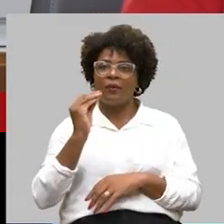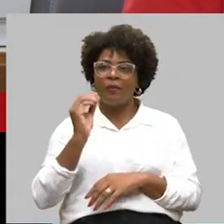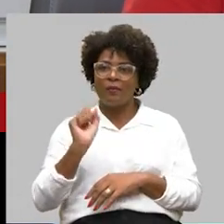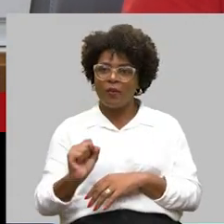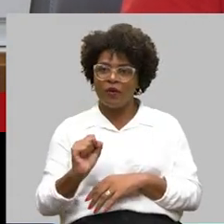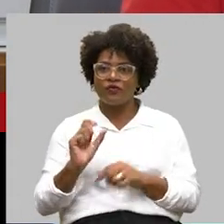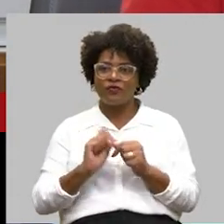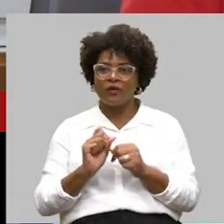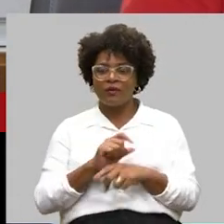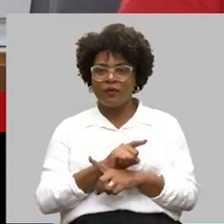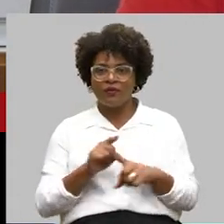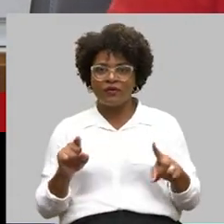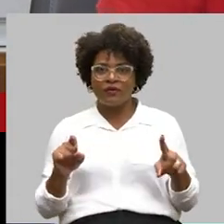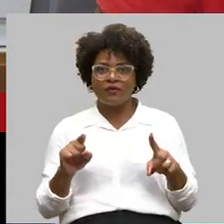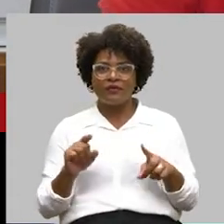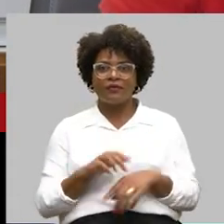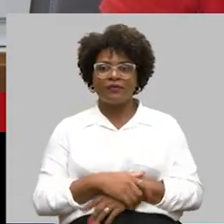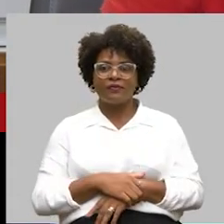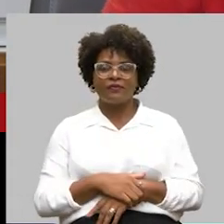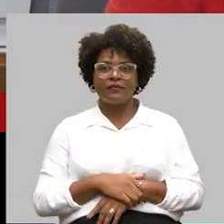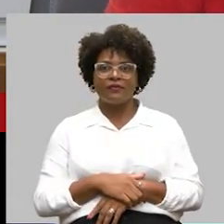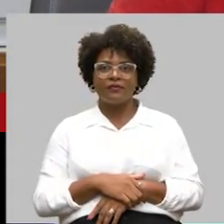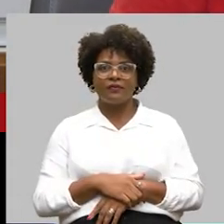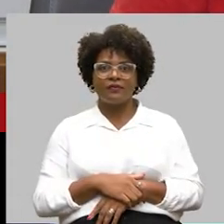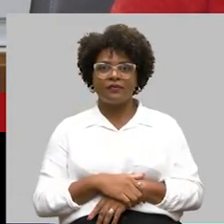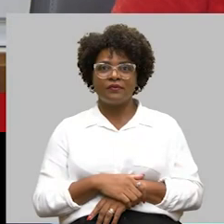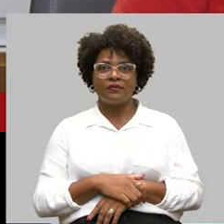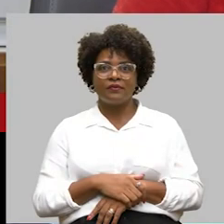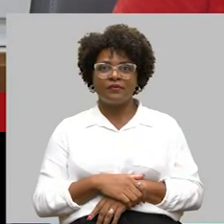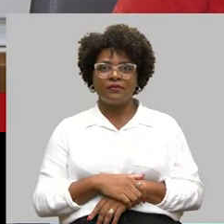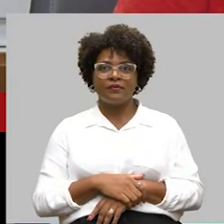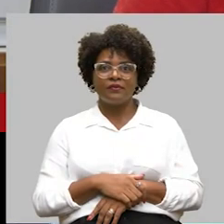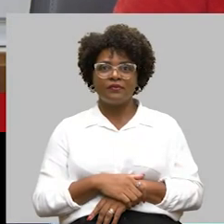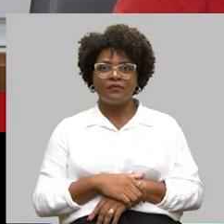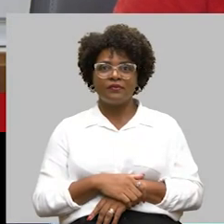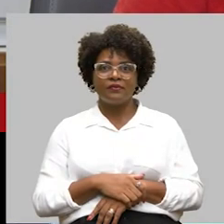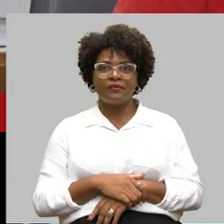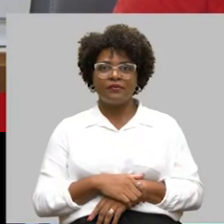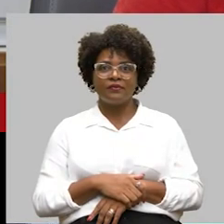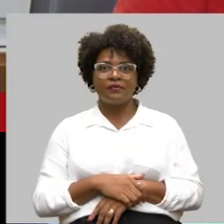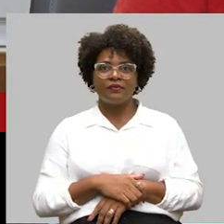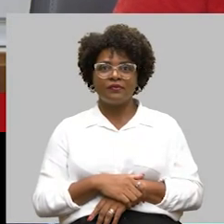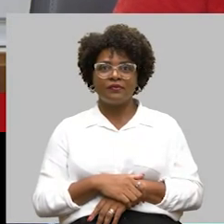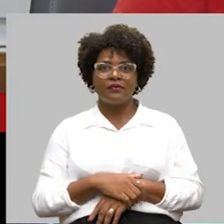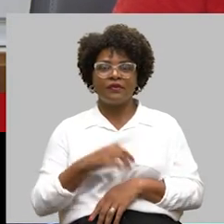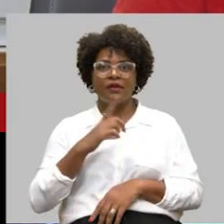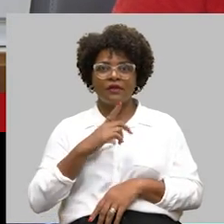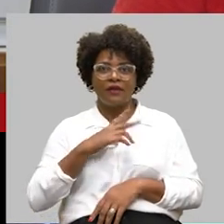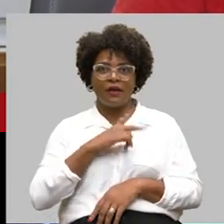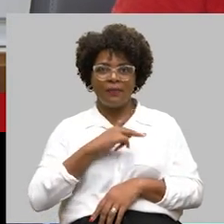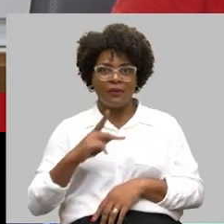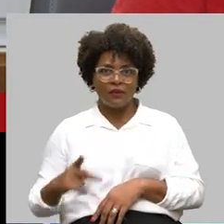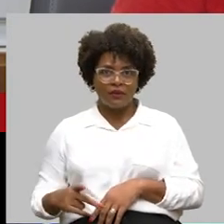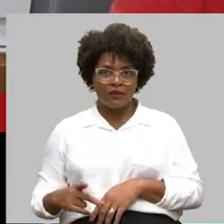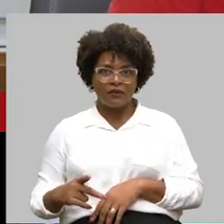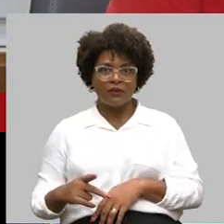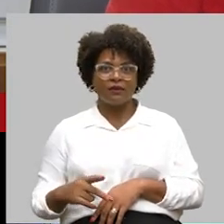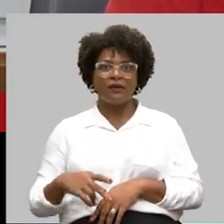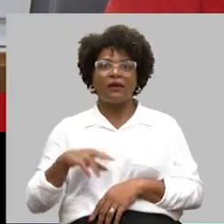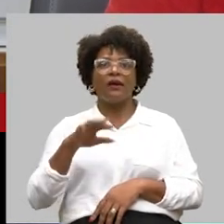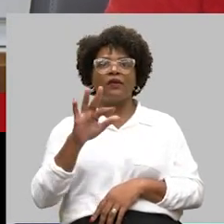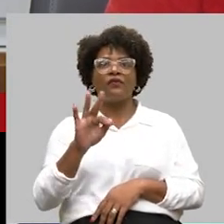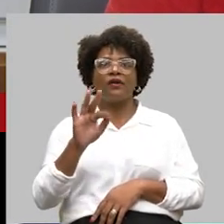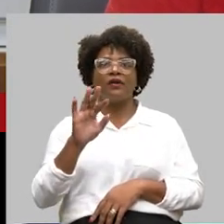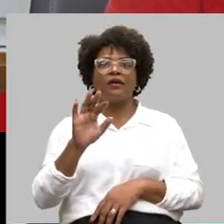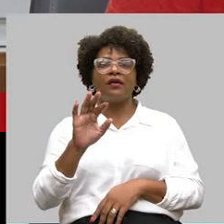que eh e e saudar e deixar registrada a saudação do nosso Presidente o Vilson da feta Eng